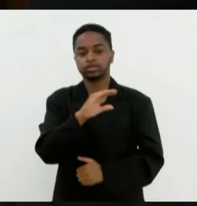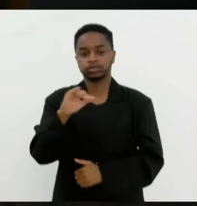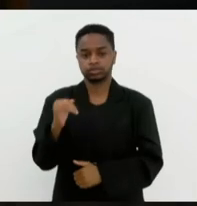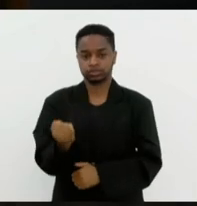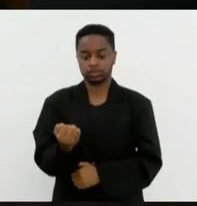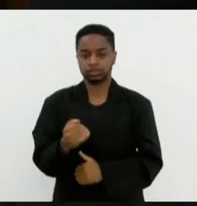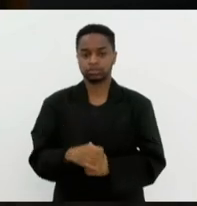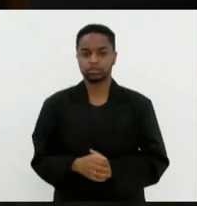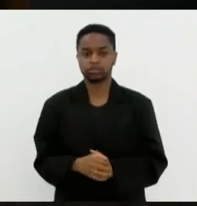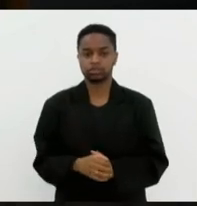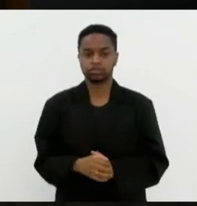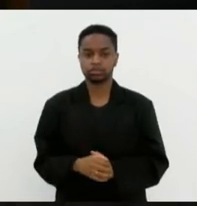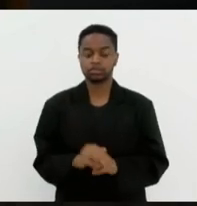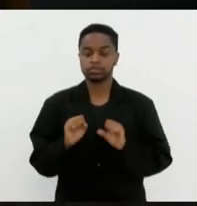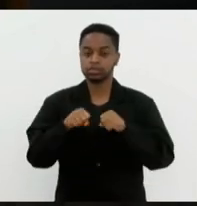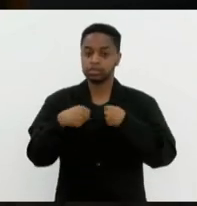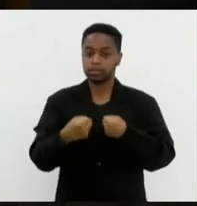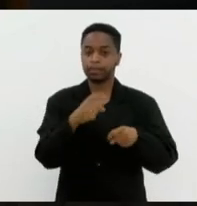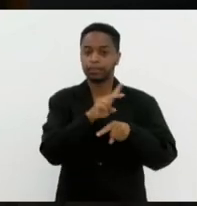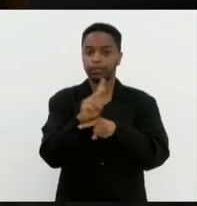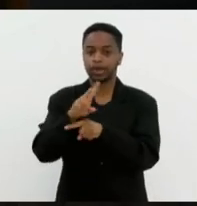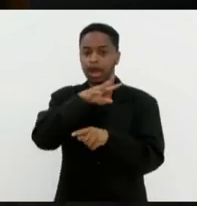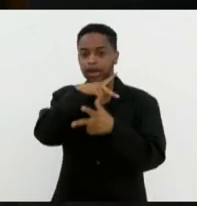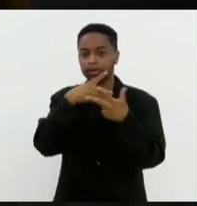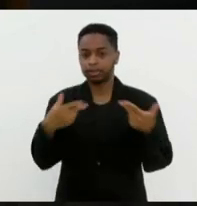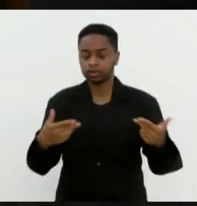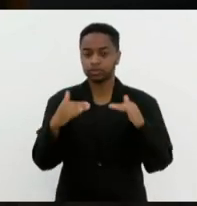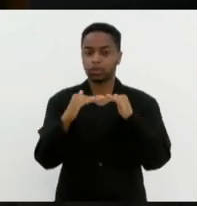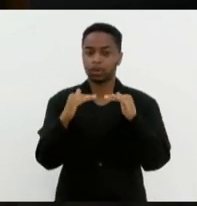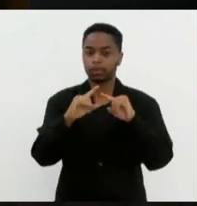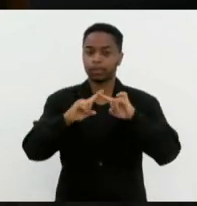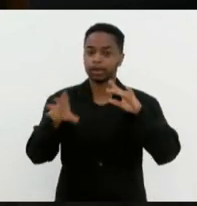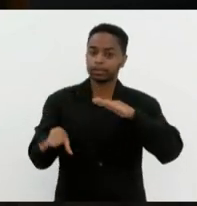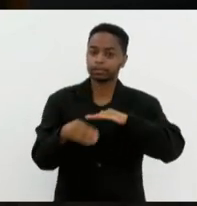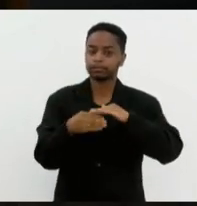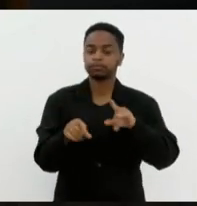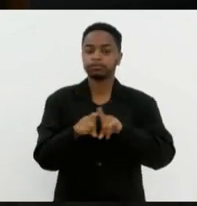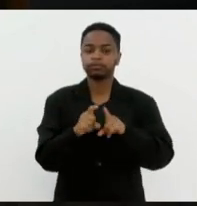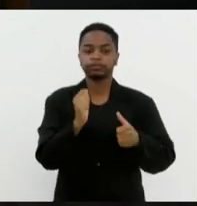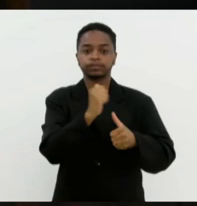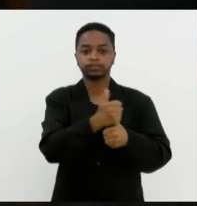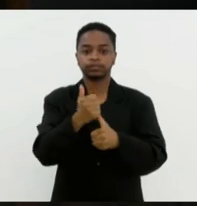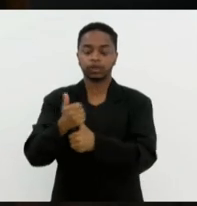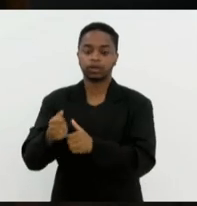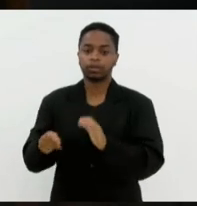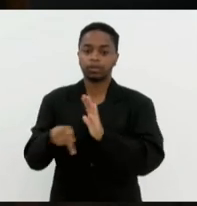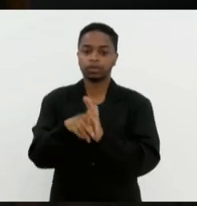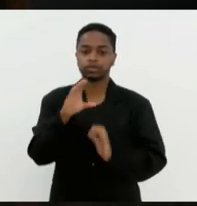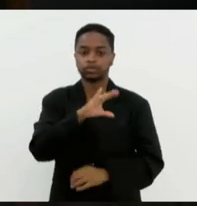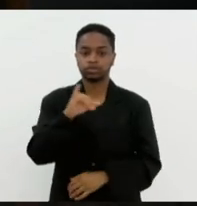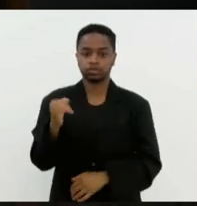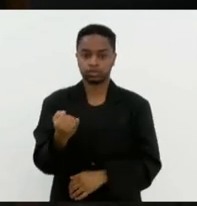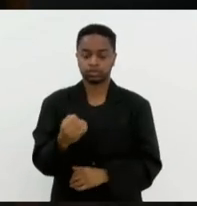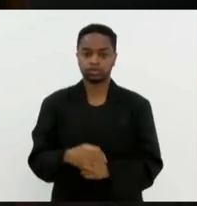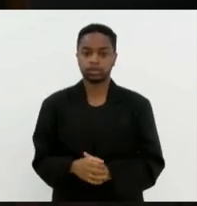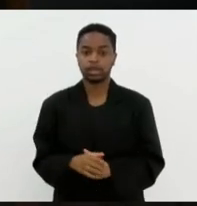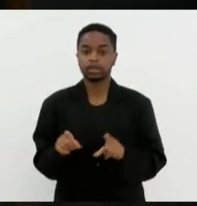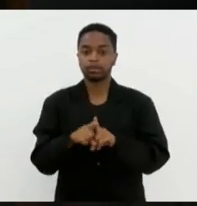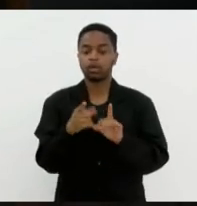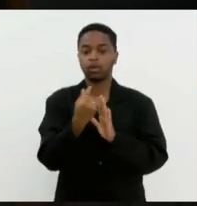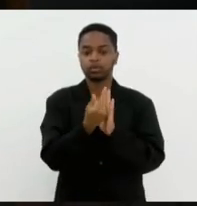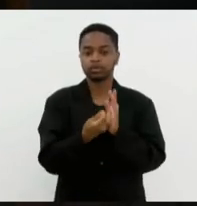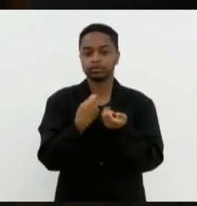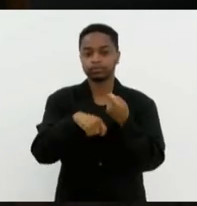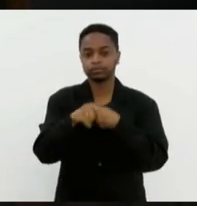Justiça, Defesa e Proteção dos Animais favorável, com emenda, e com o substitutivo da Comissão de Constituição e Justiça, Orçamento,